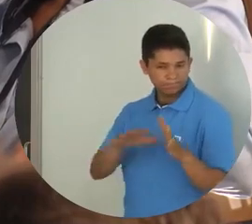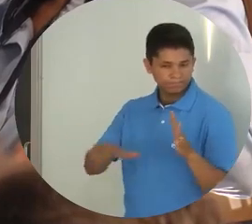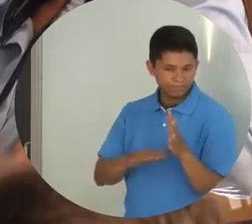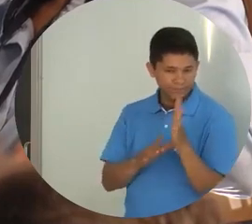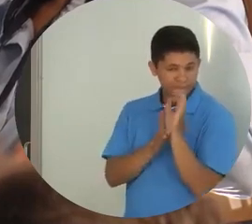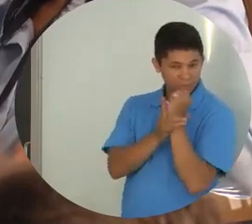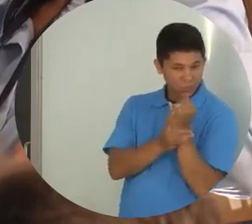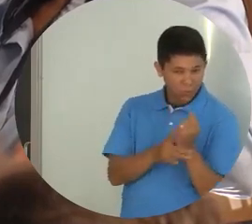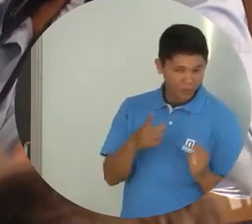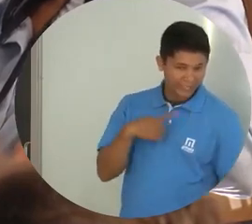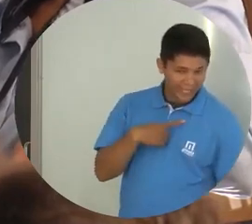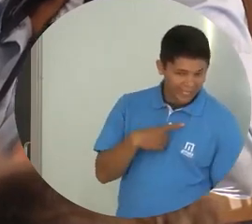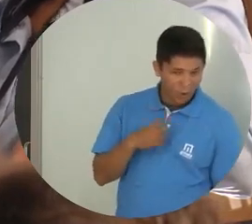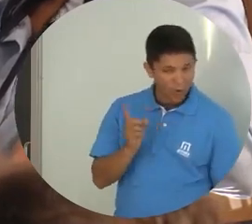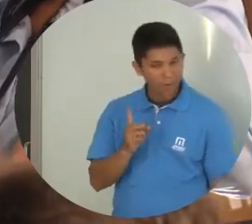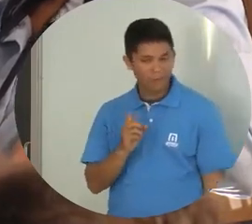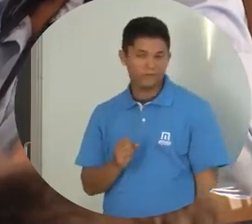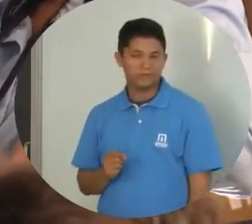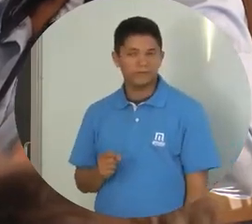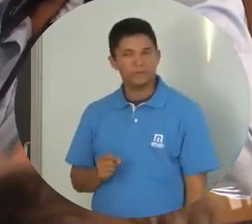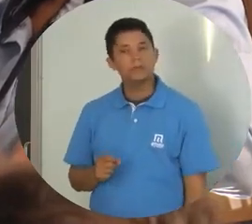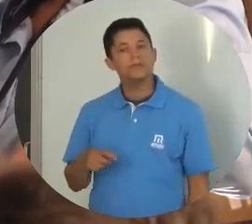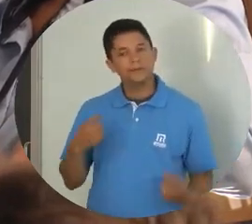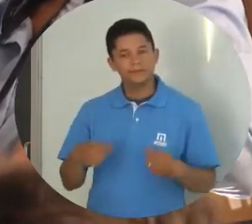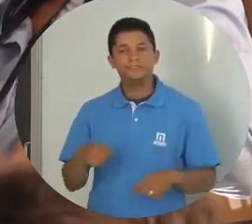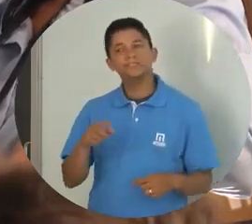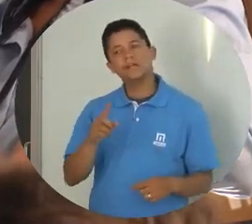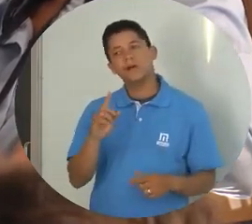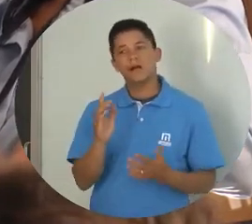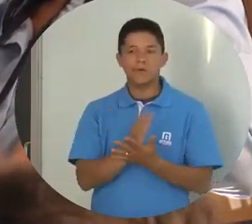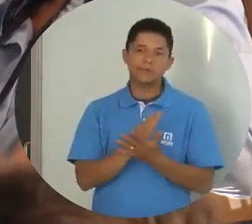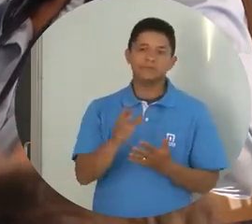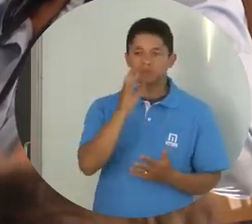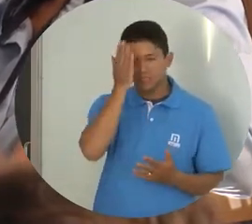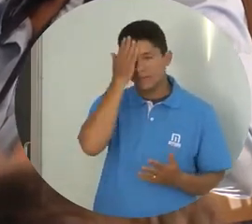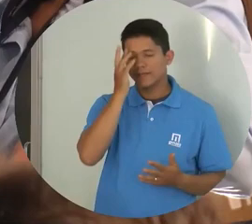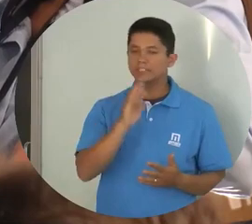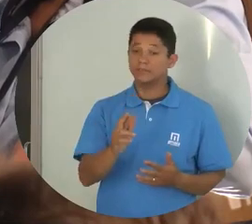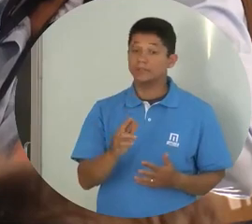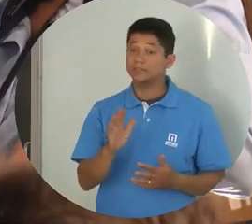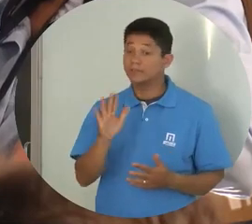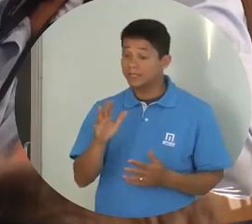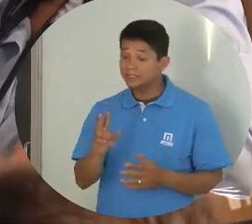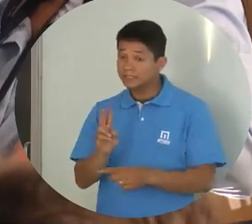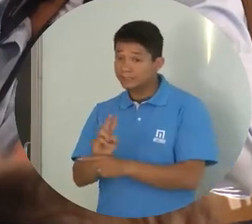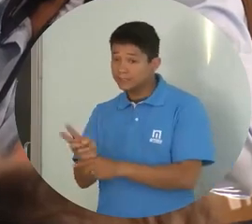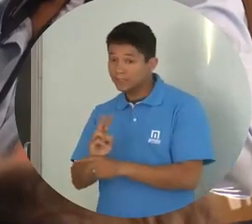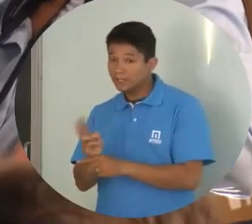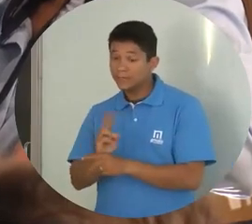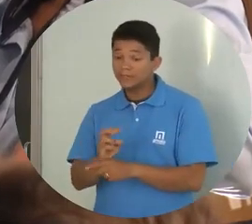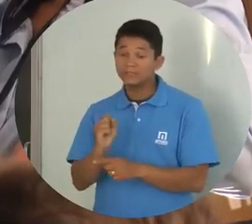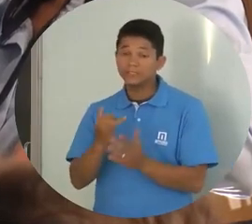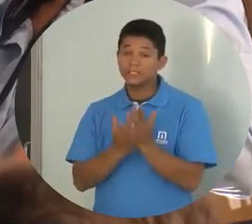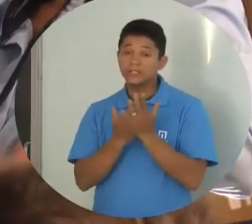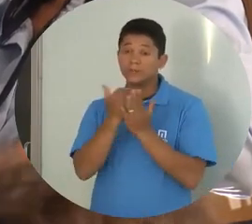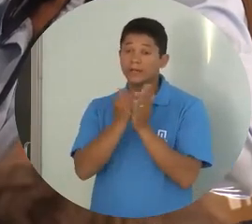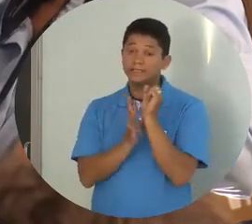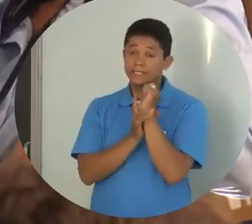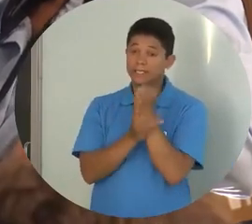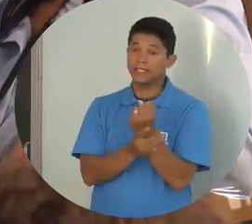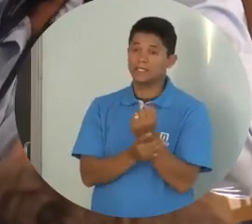seguro? Talvez só Deus saiba essa resposta, mas há esse questionamento se não haveria um excesso de rigor. Mas